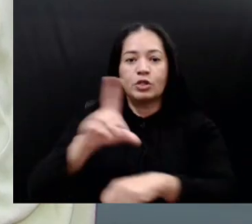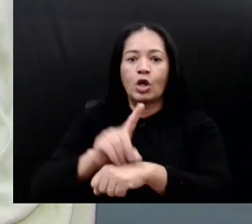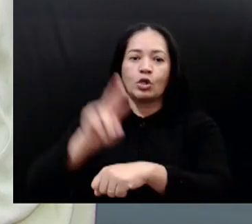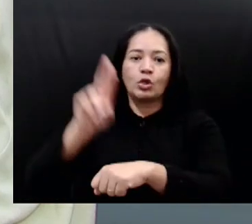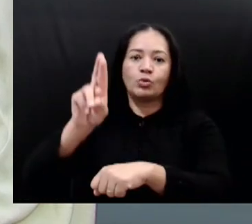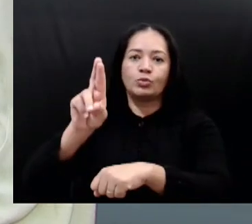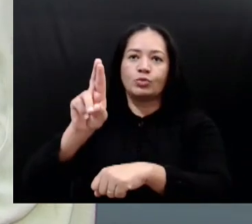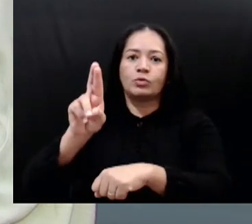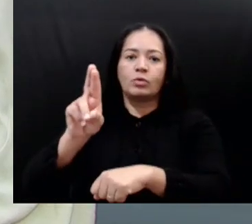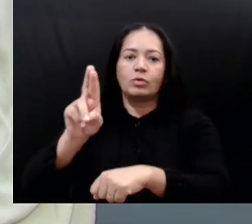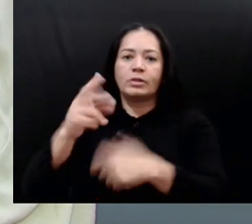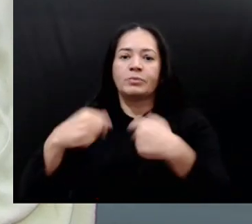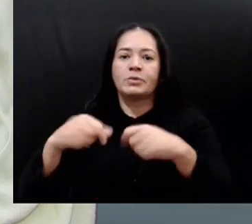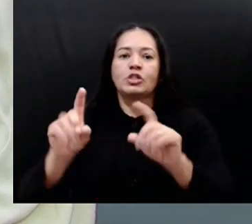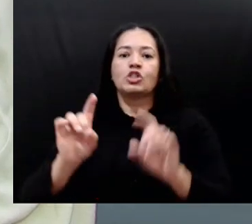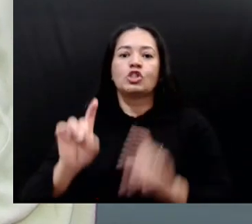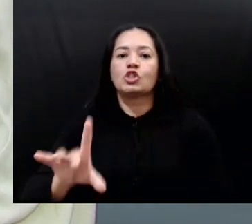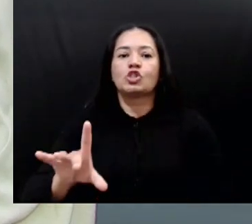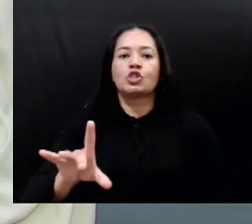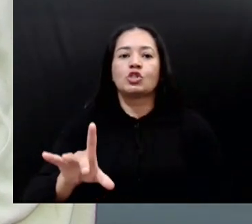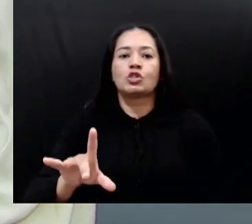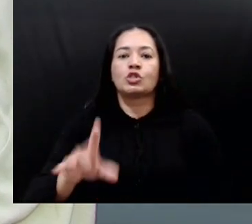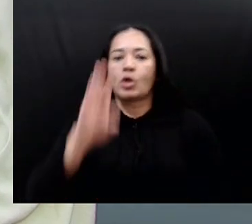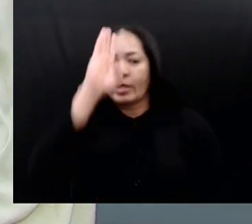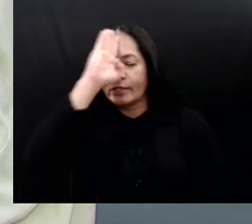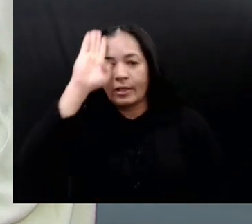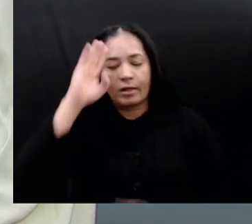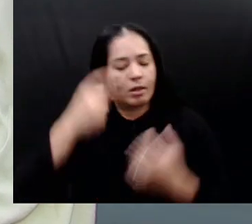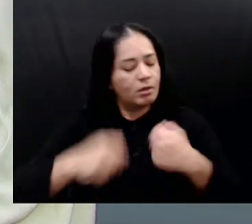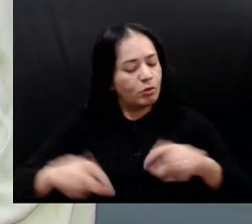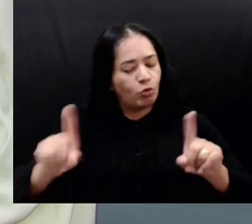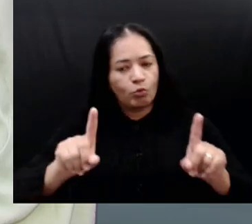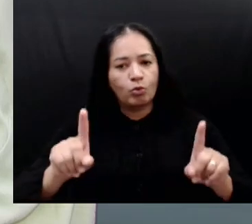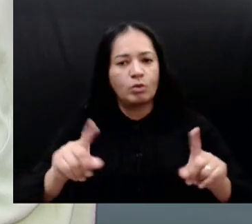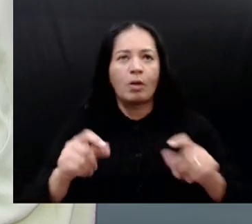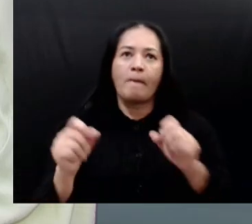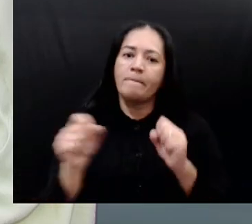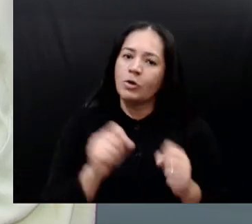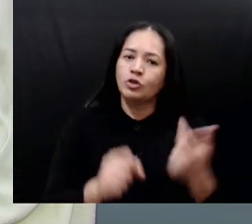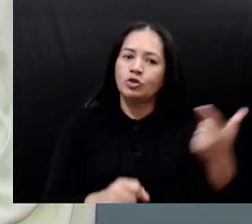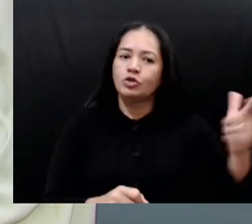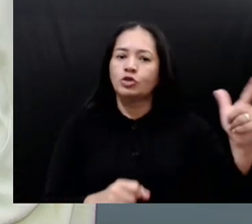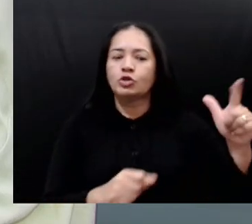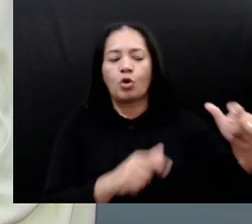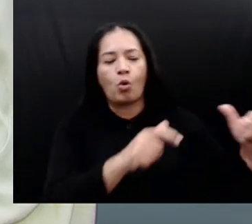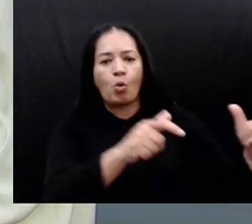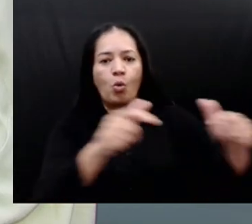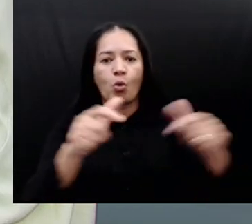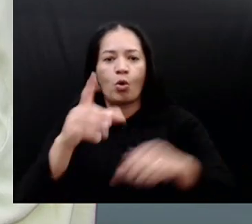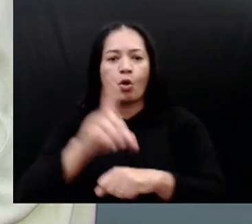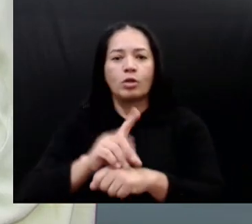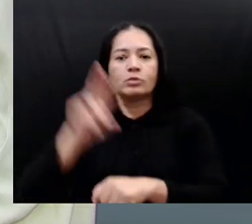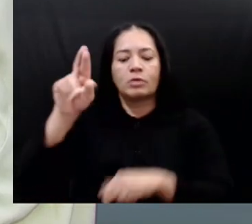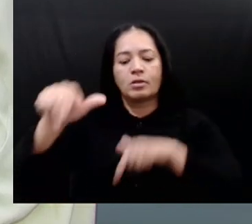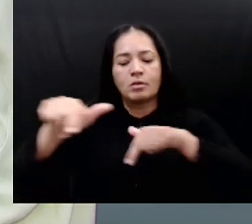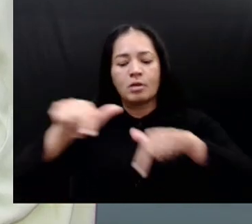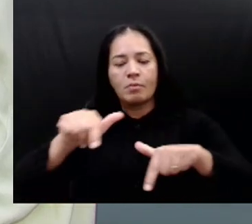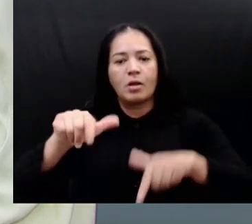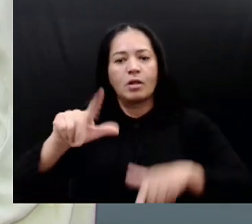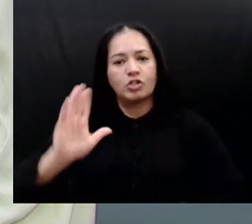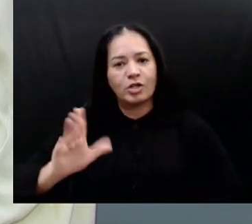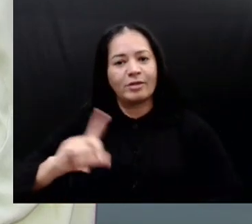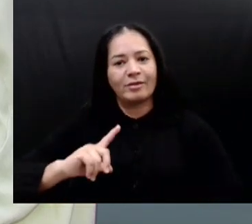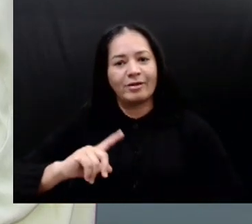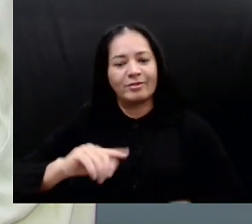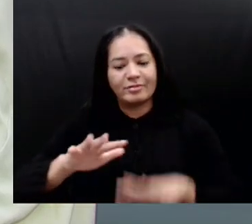atuar somente na academia, como docente, por exemplo. Existem muitos doutores hoje atuando no mercado de grandes indústrias,